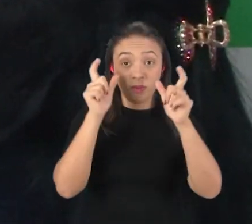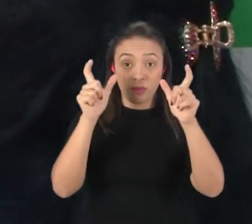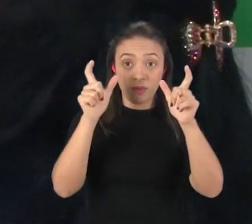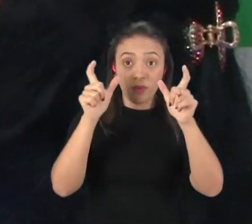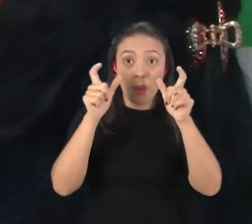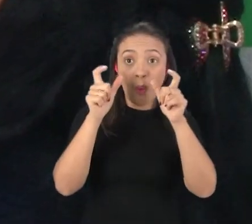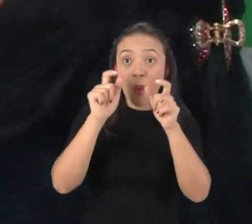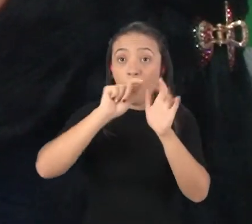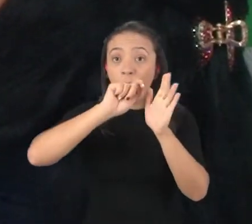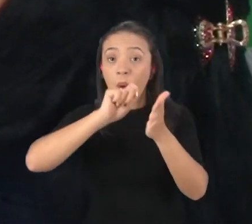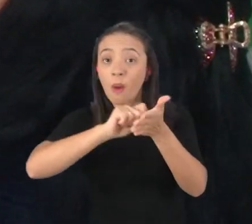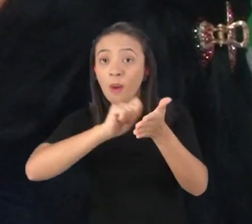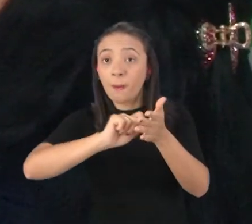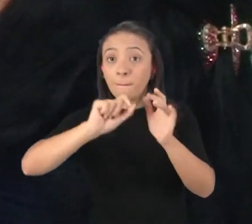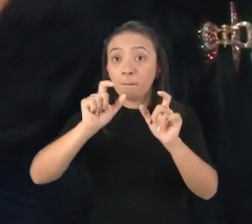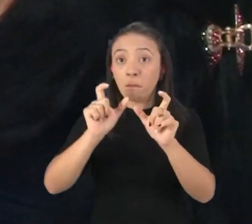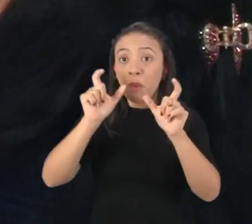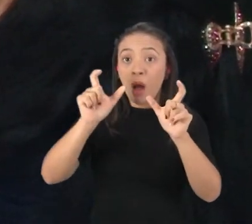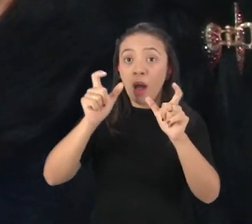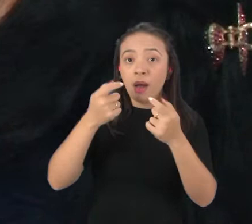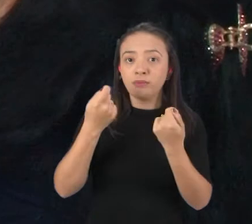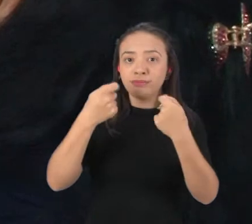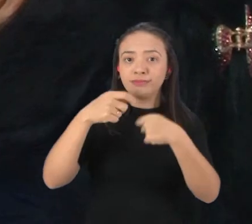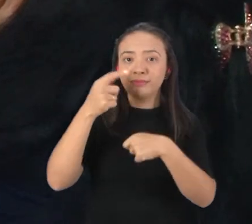ó. Essa é a